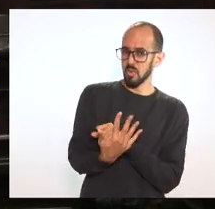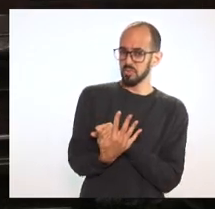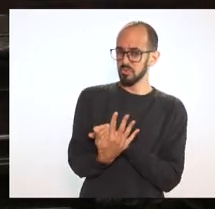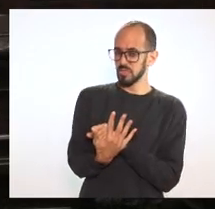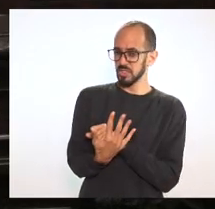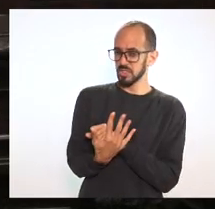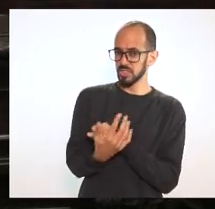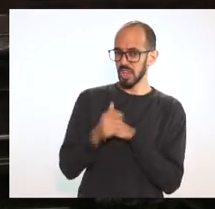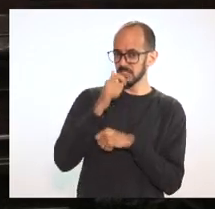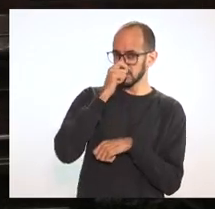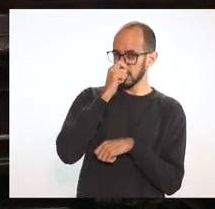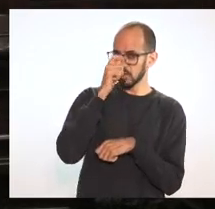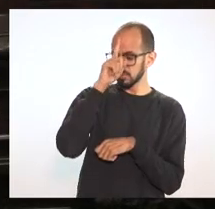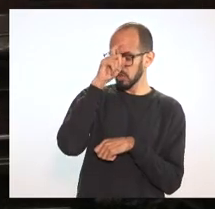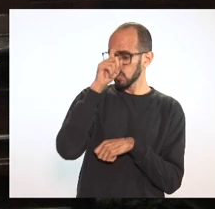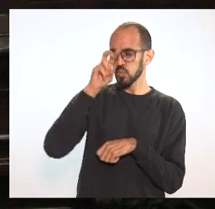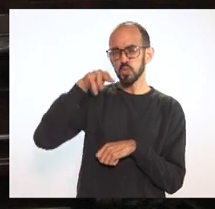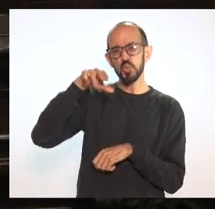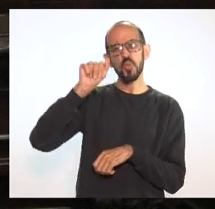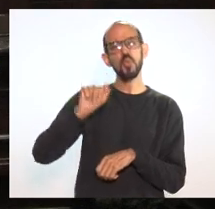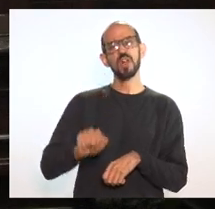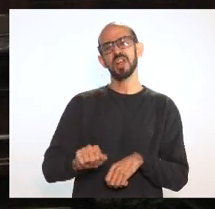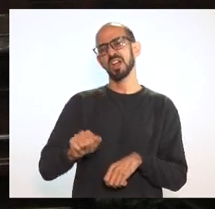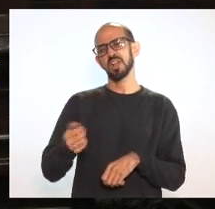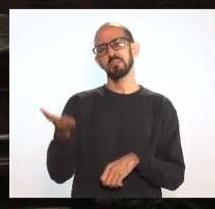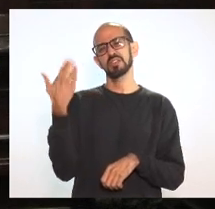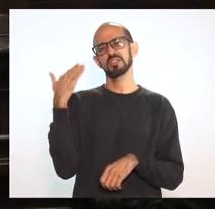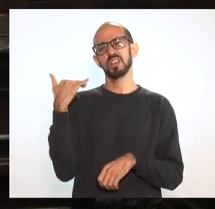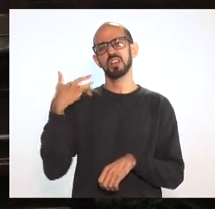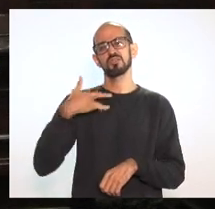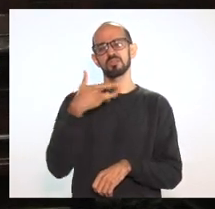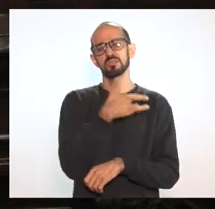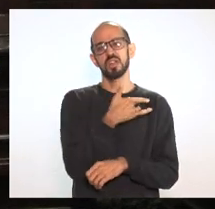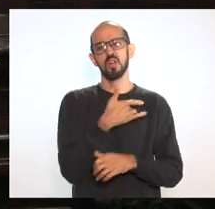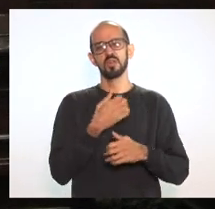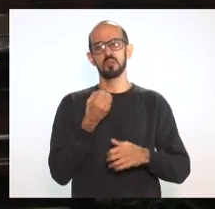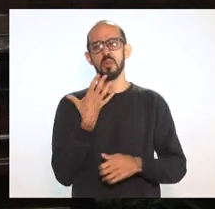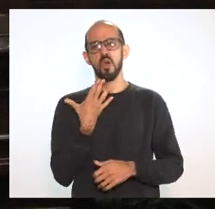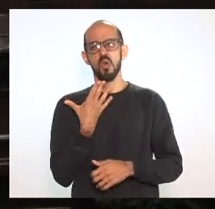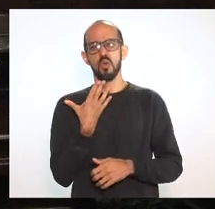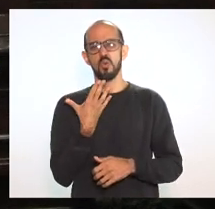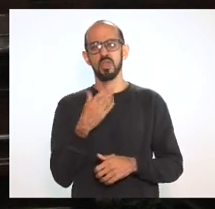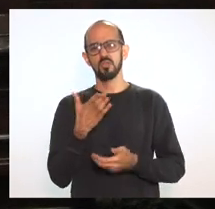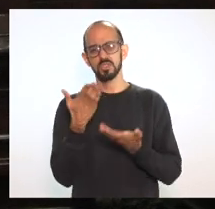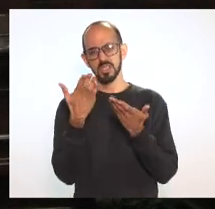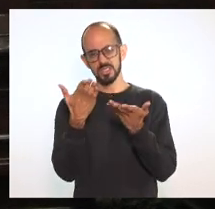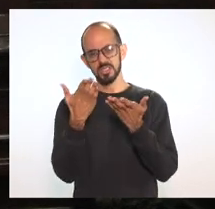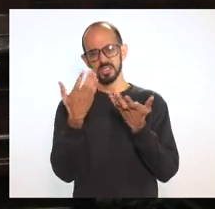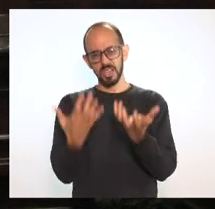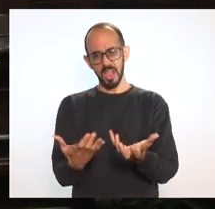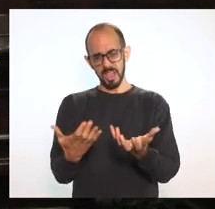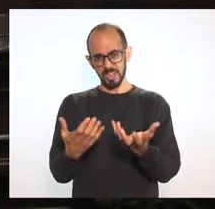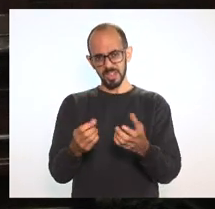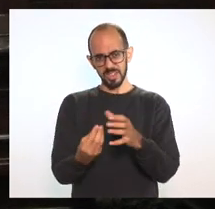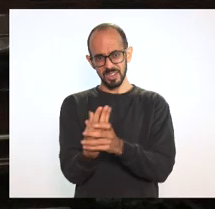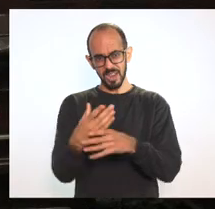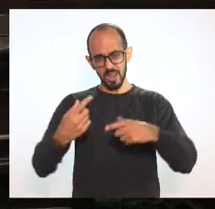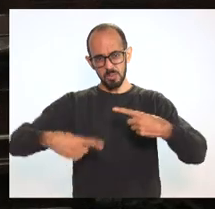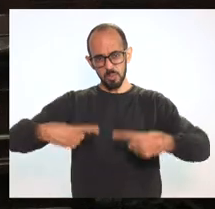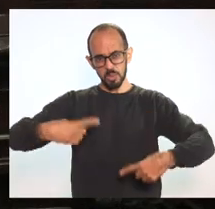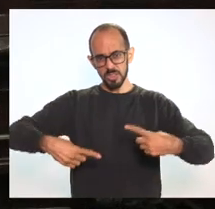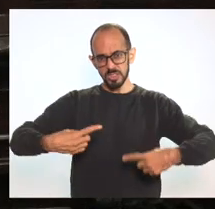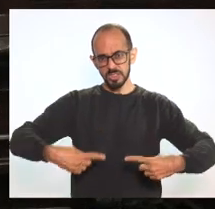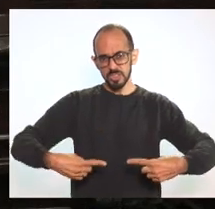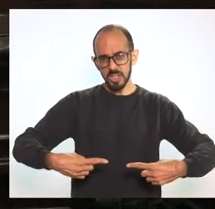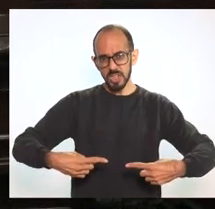leitos. Nunca tivemos leitos, pô. Nunca tivemos saúde decente. E vocês querem politizar e